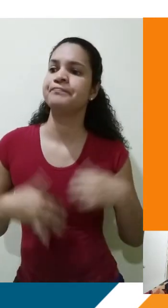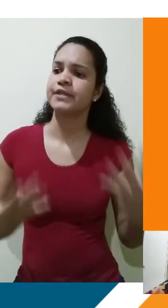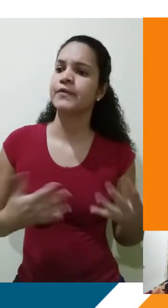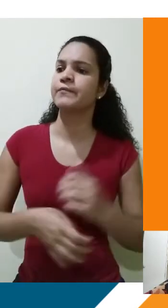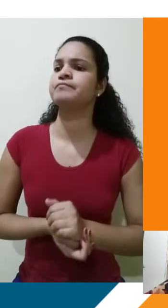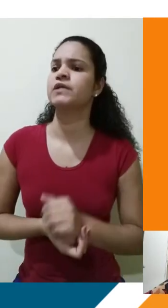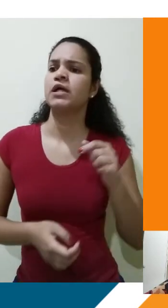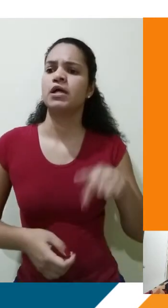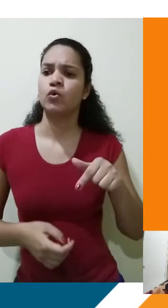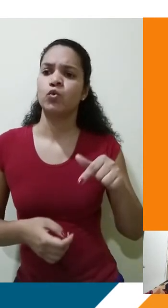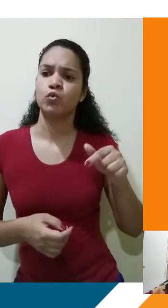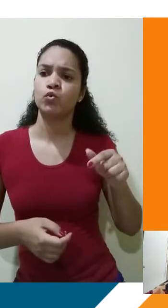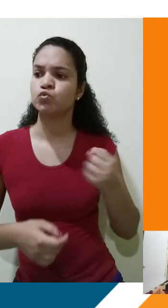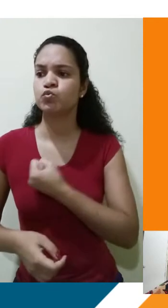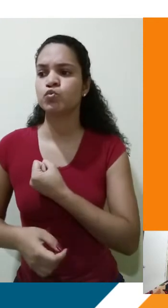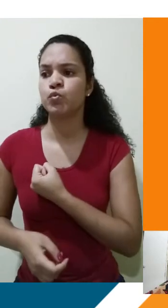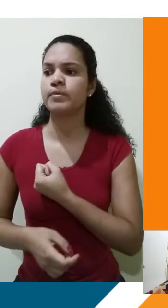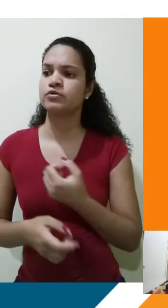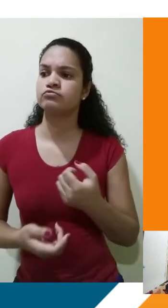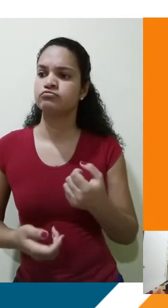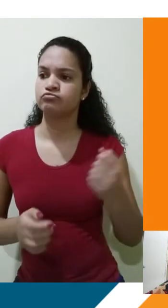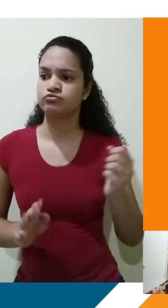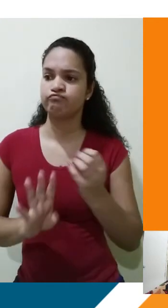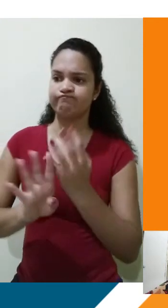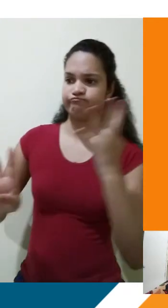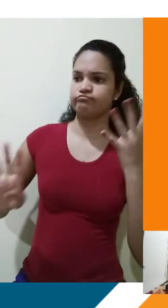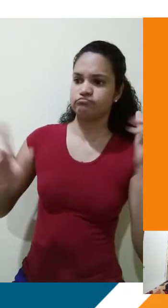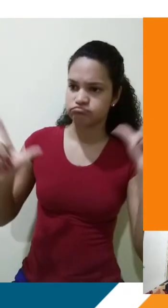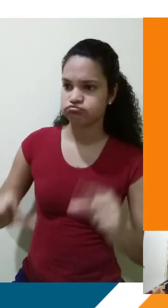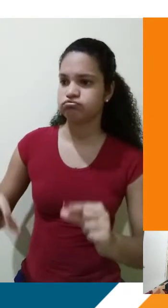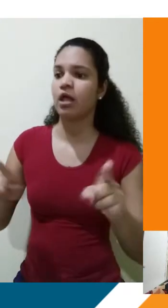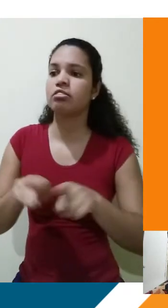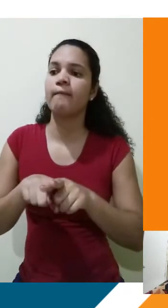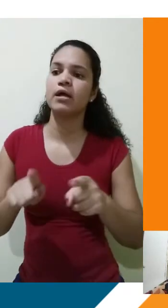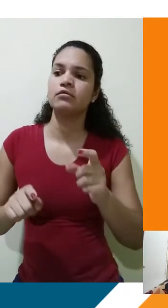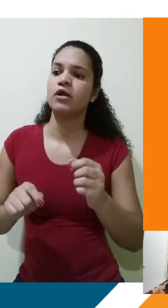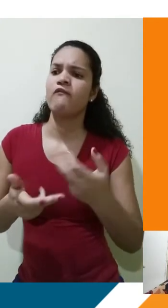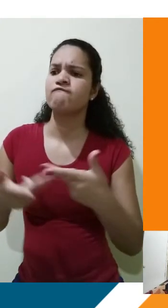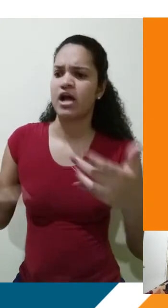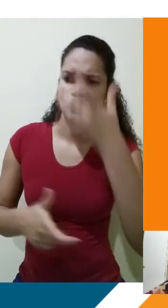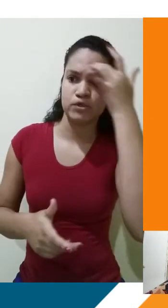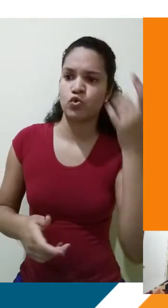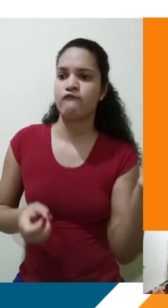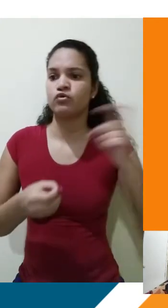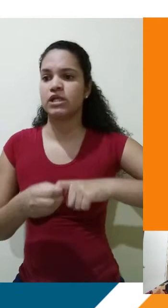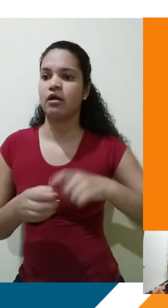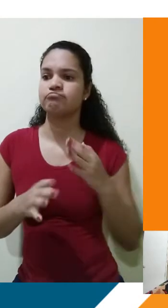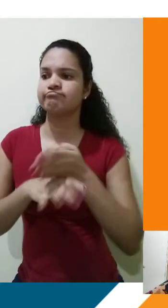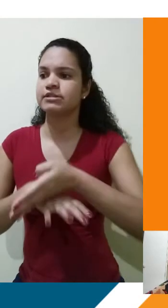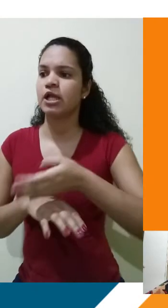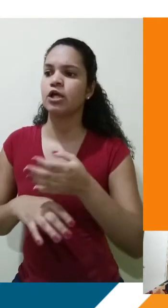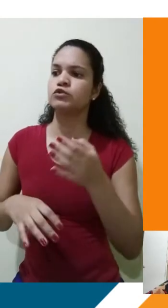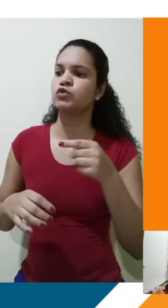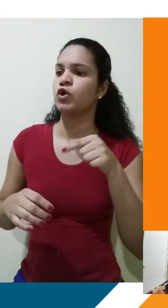também o número de pessoas voltarão a acessar o mínimo necessário para a sobrevivência e para a vida produtiva em sociedade. Todavia, é importante que o Ministério da Agricultura revise